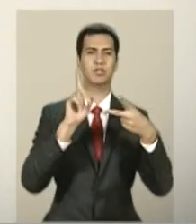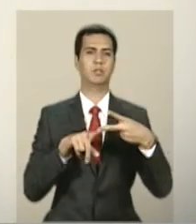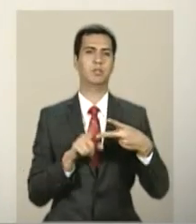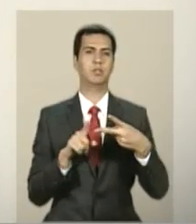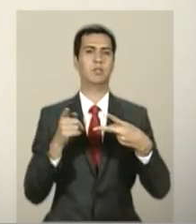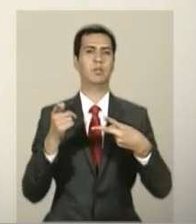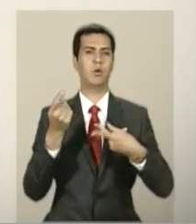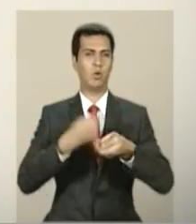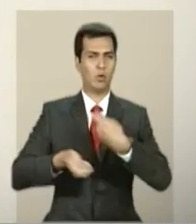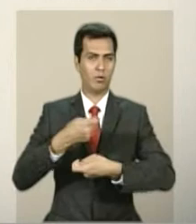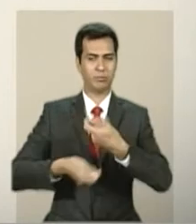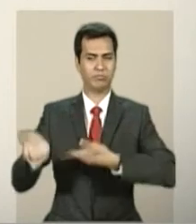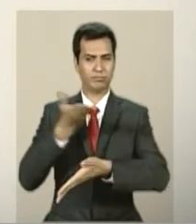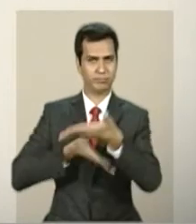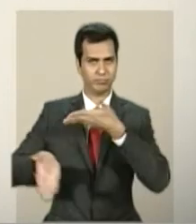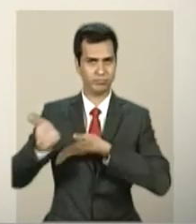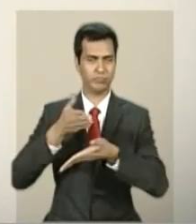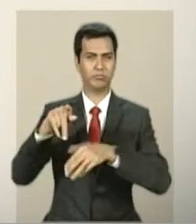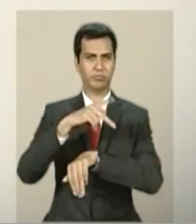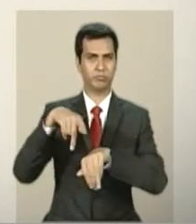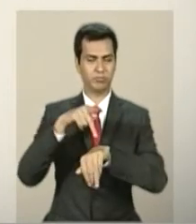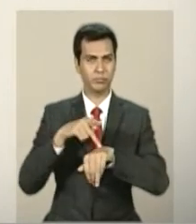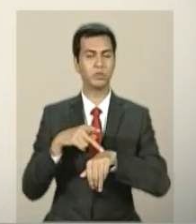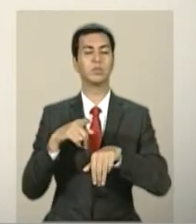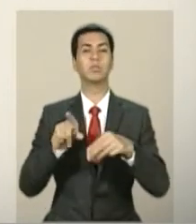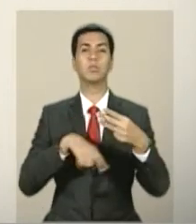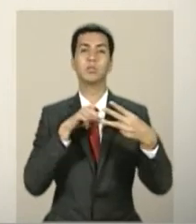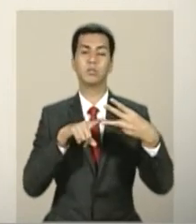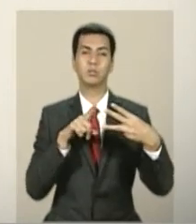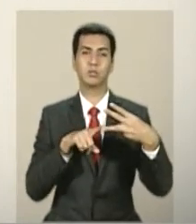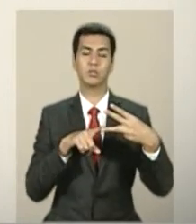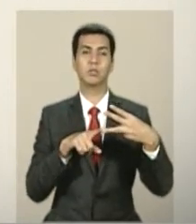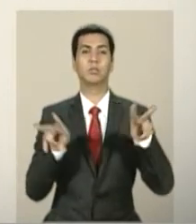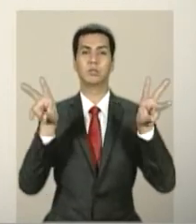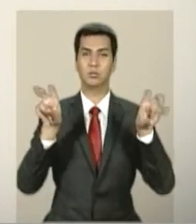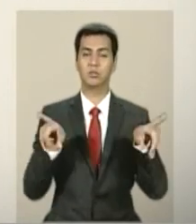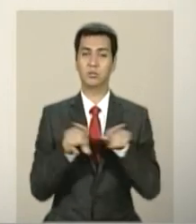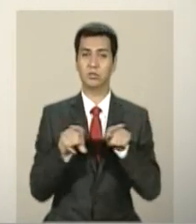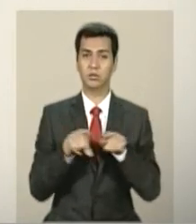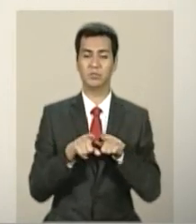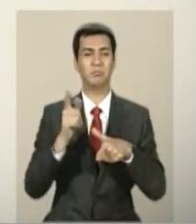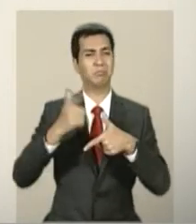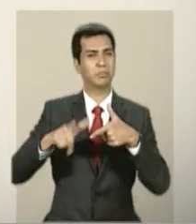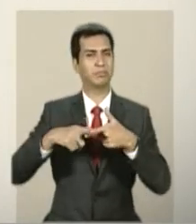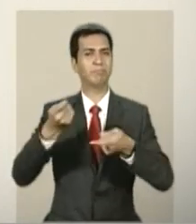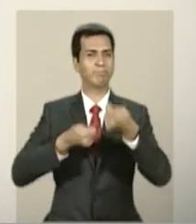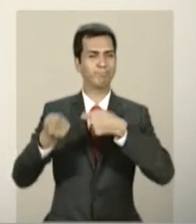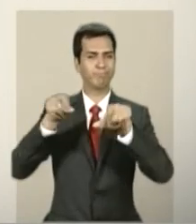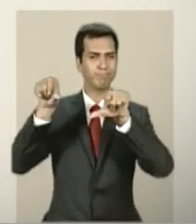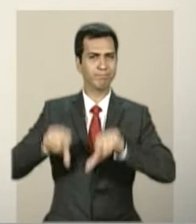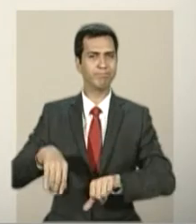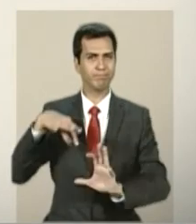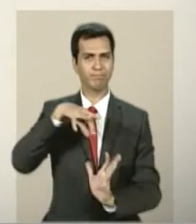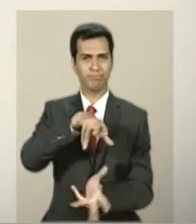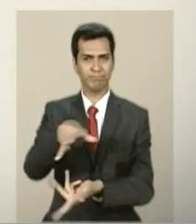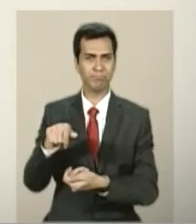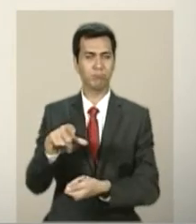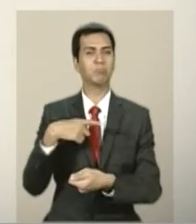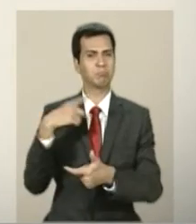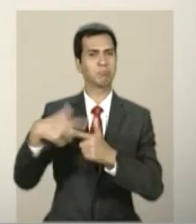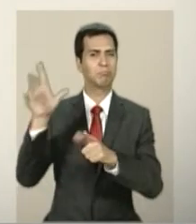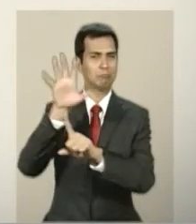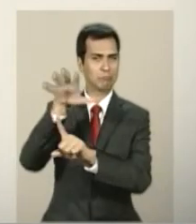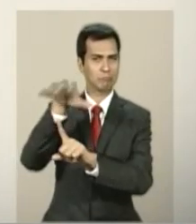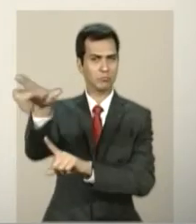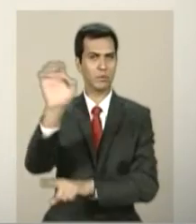comércio dos investimentos entre os países e também sobre a crise econômica mundial que afeta a união europeia